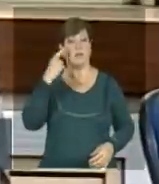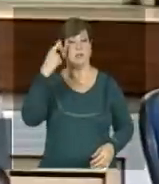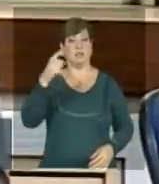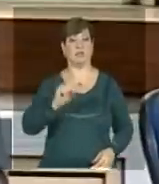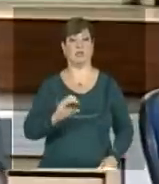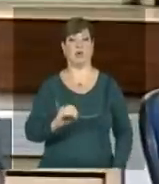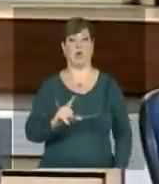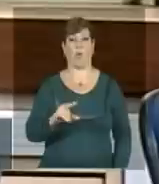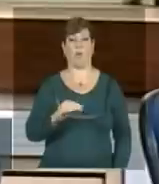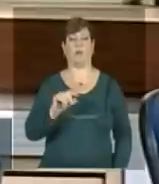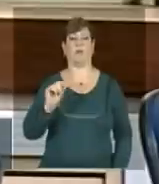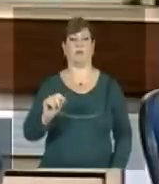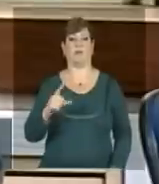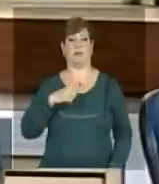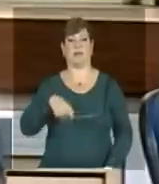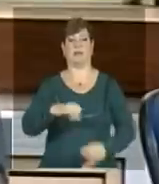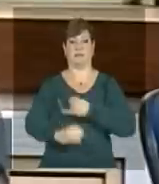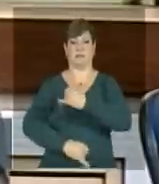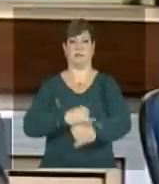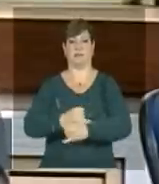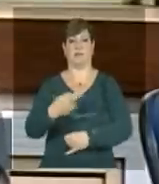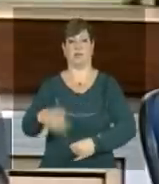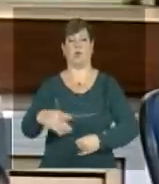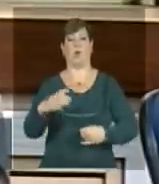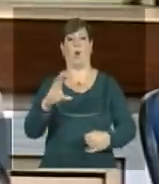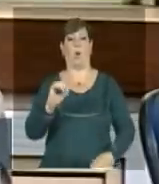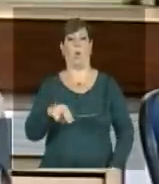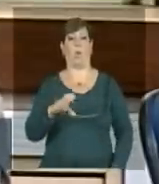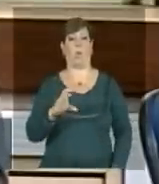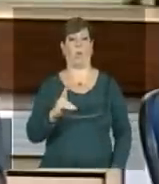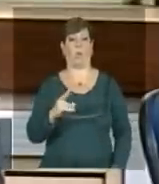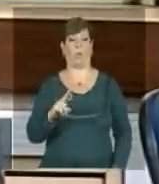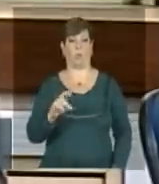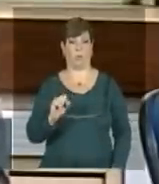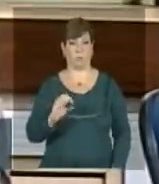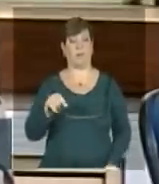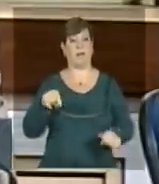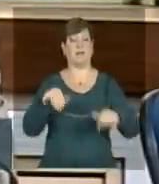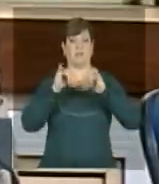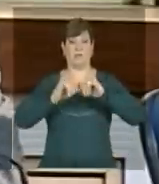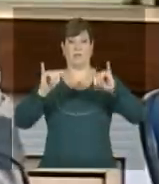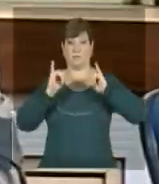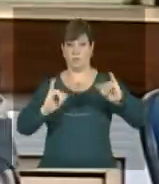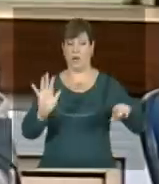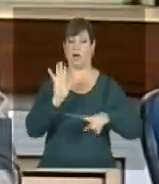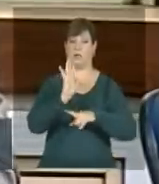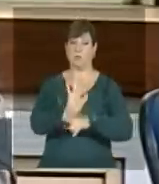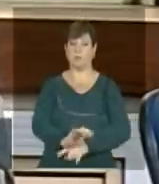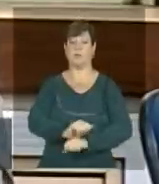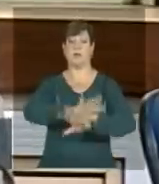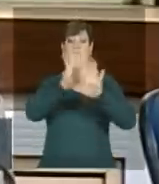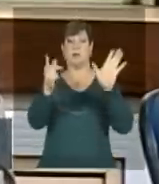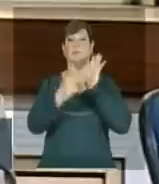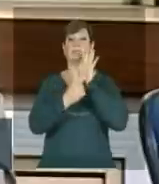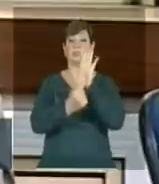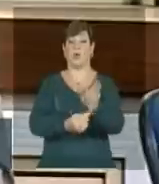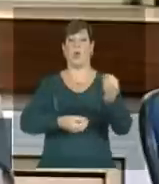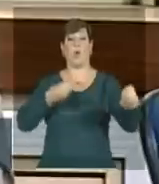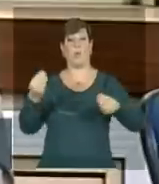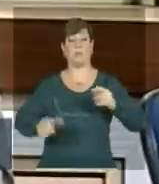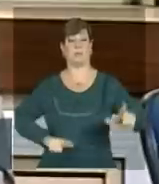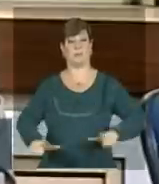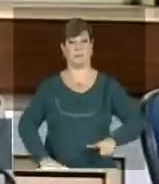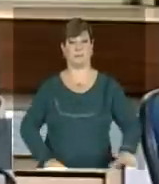soluções disponível no site do concurso. Essa divulgação contribui para aumentar a visibilidade das práticas de